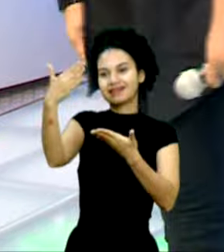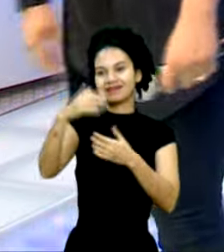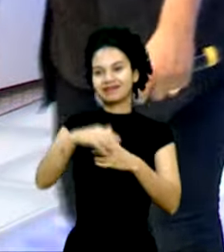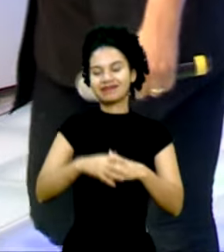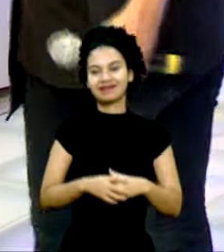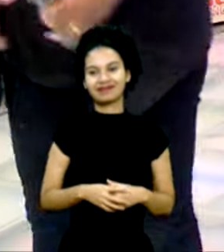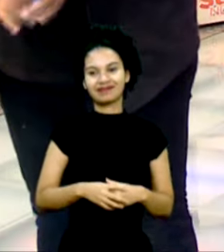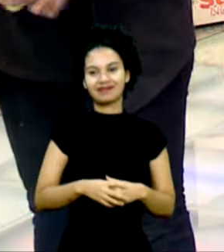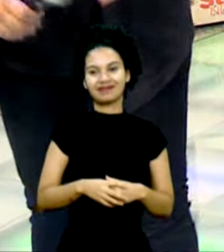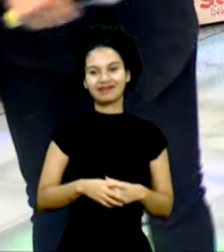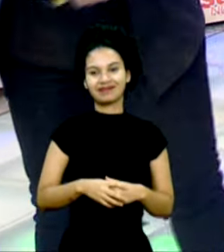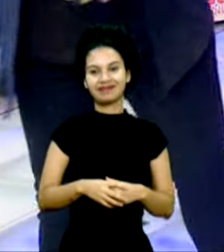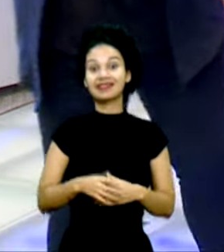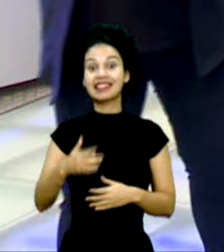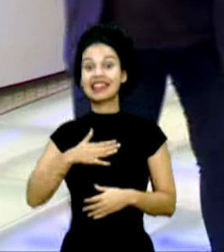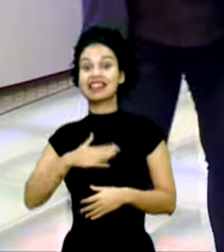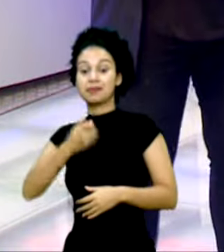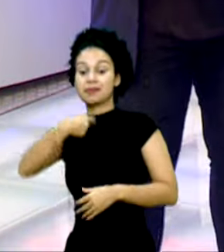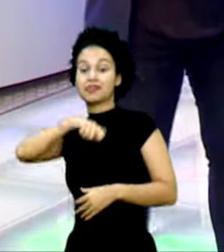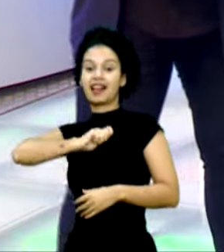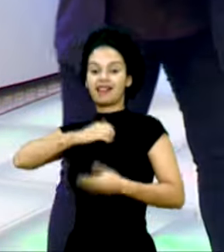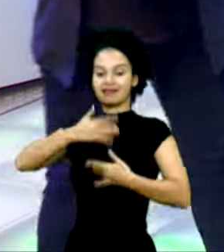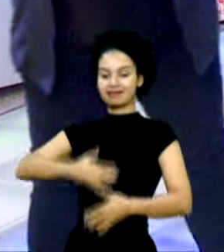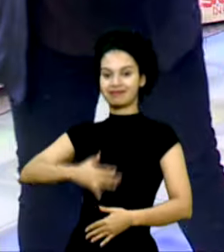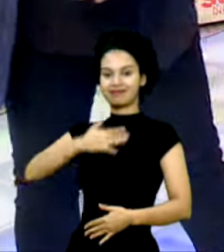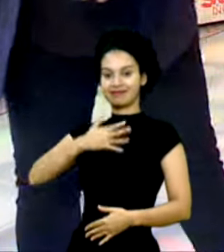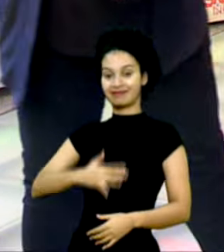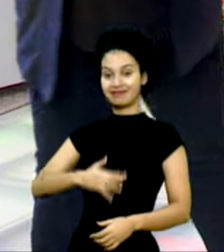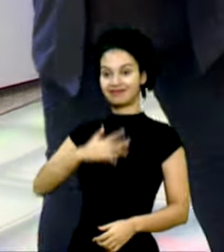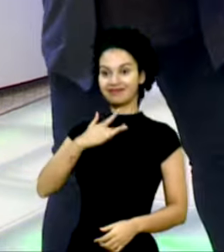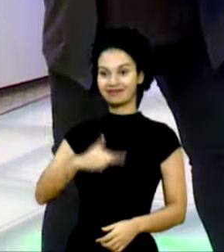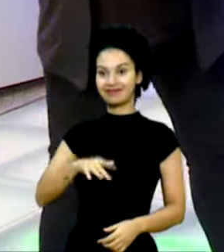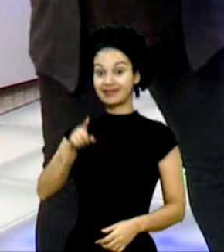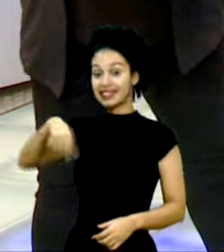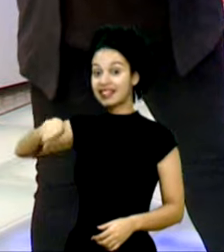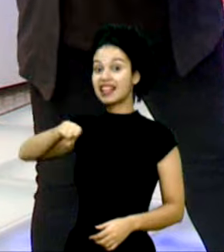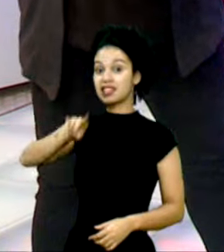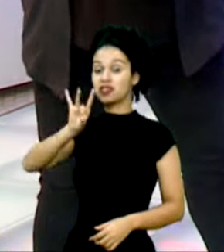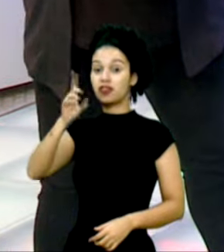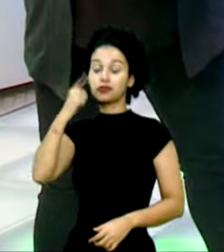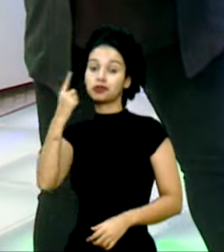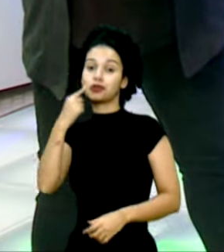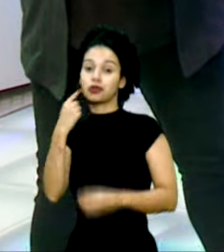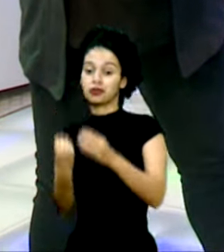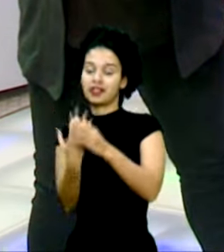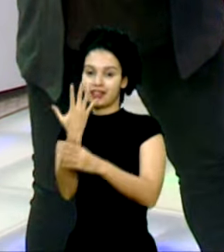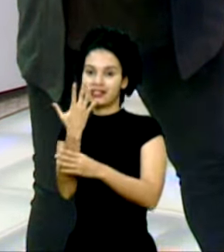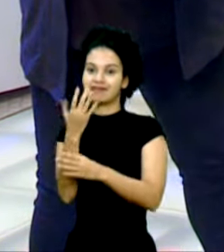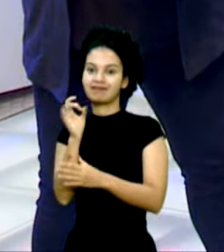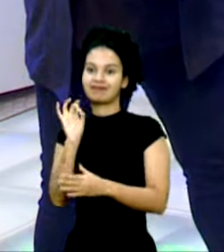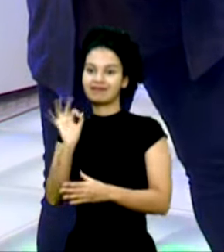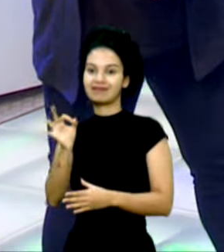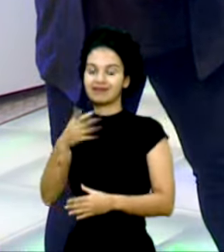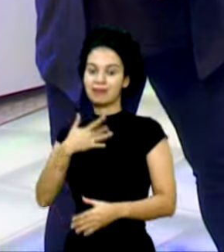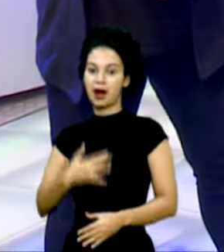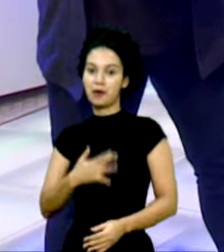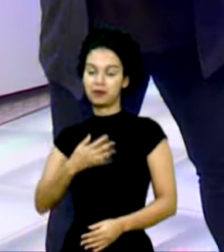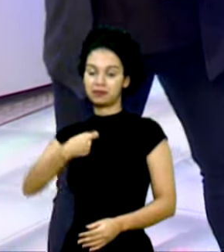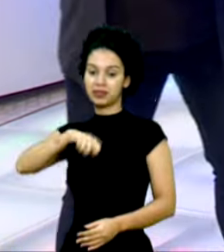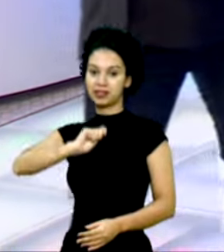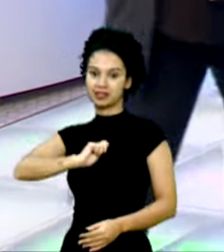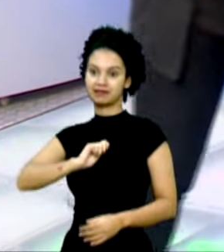sabe que esse é o meu nome em Libras? É, você sabe que só eles podem criar. É assim, ó. Paulinha em Libras.